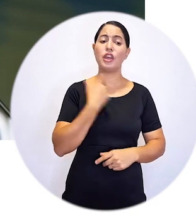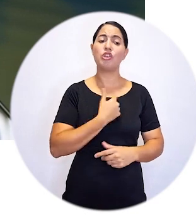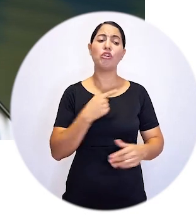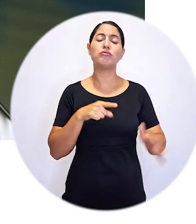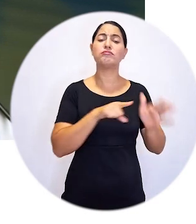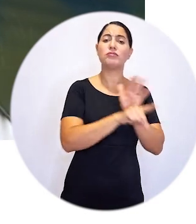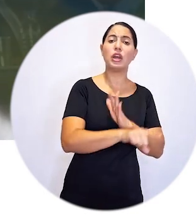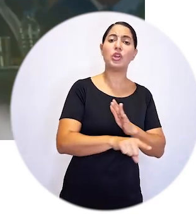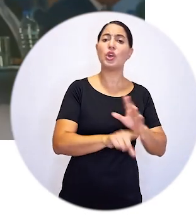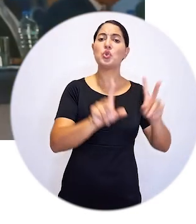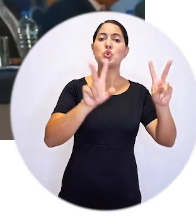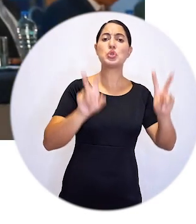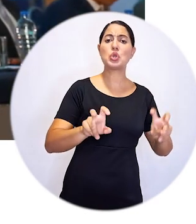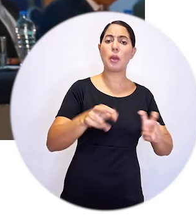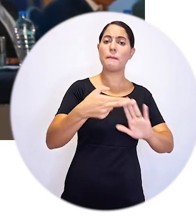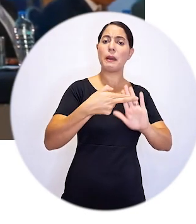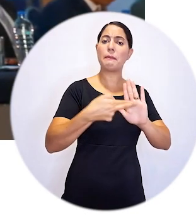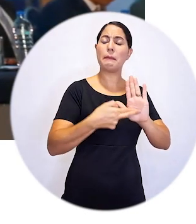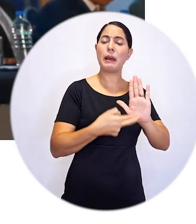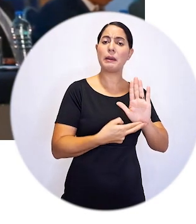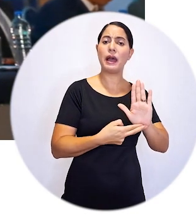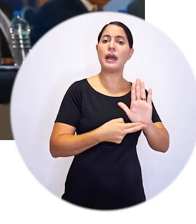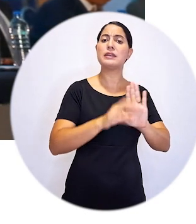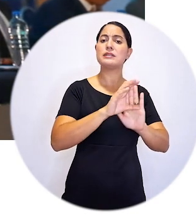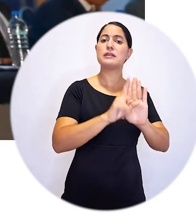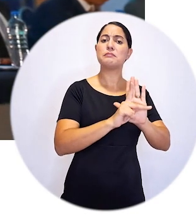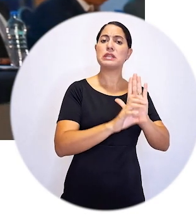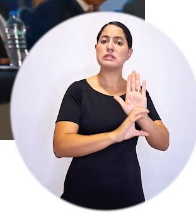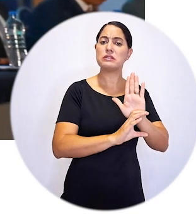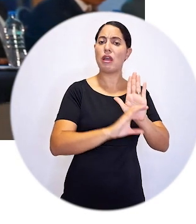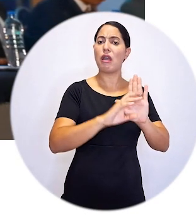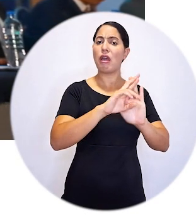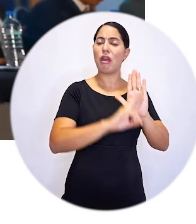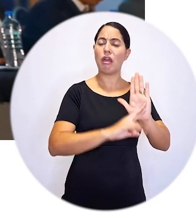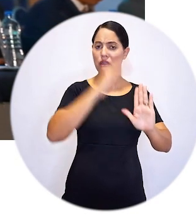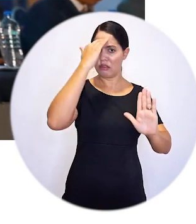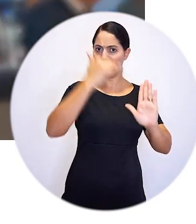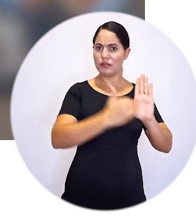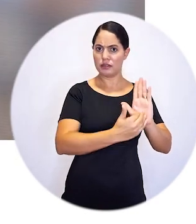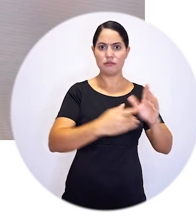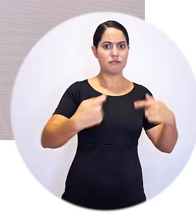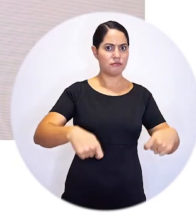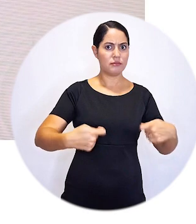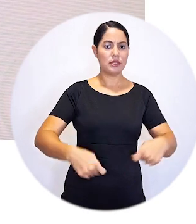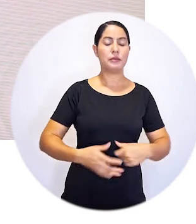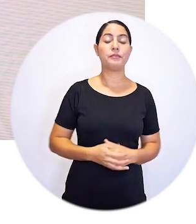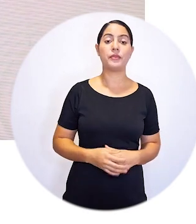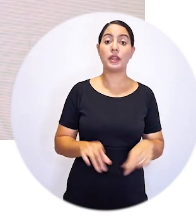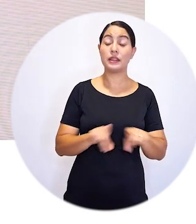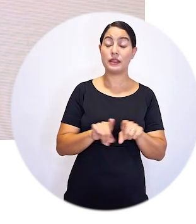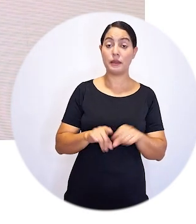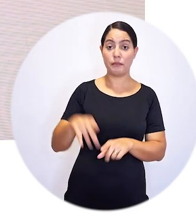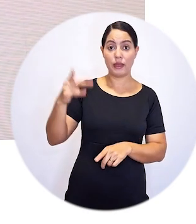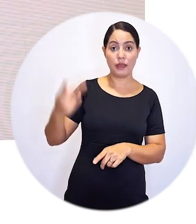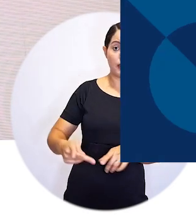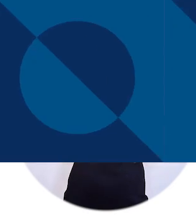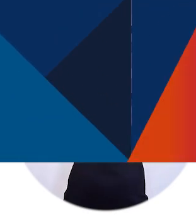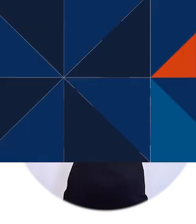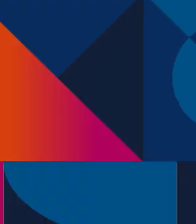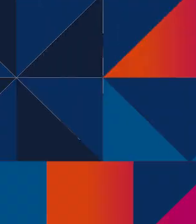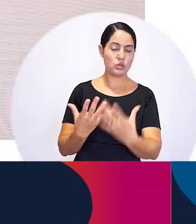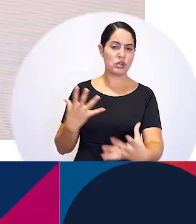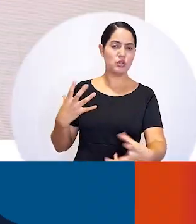funcionamento e a aplicação das regras do CPC. A gente reuniu aqui em Florianópolis cerca de 90